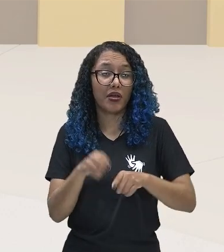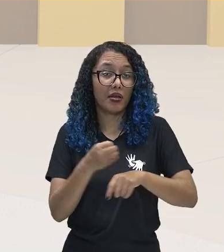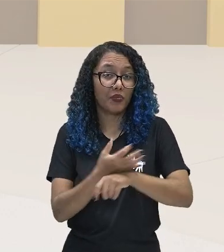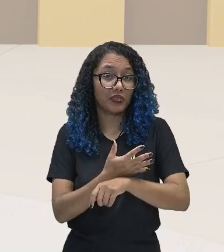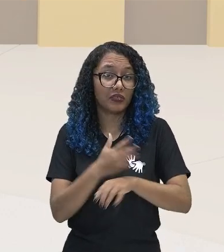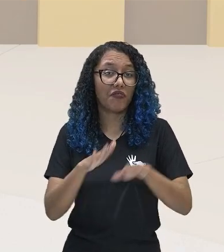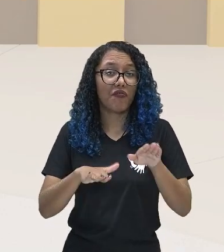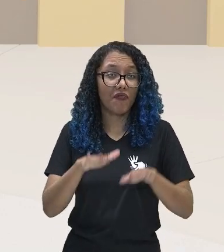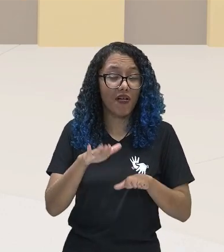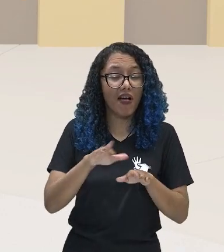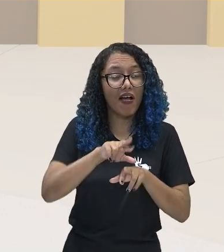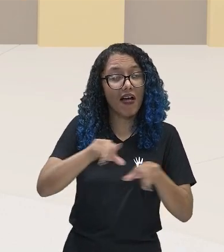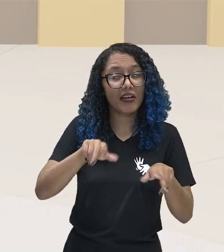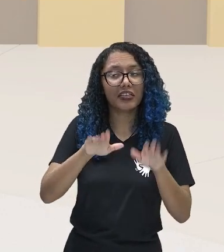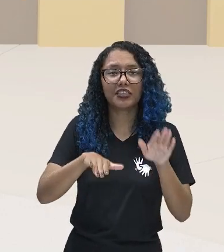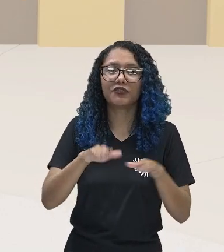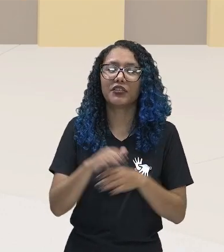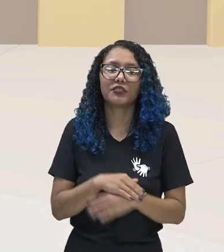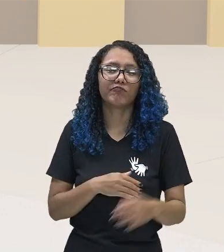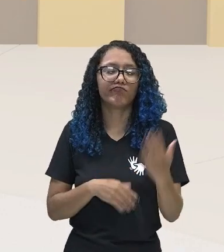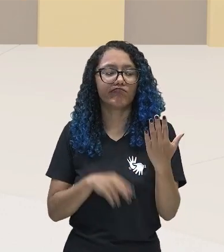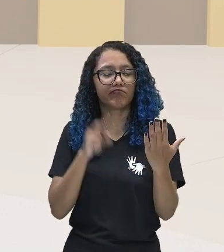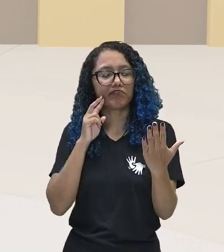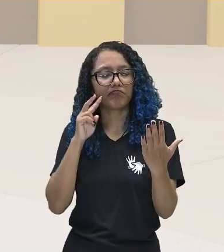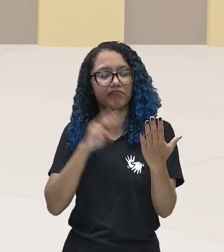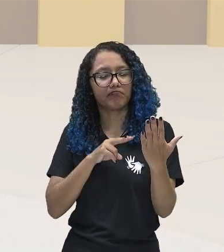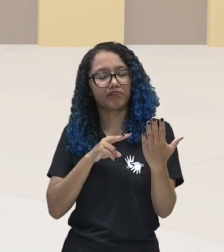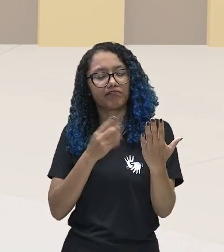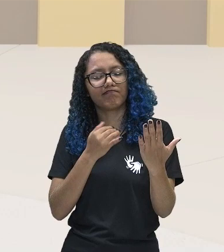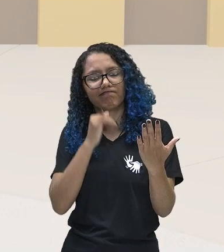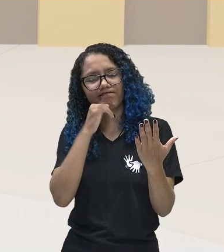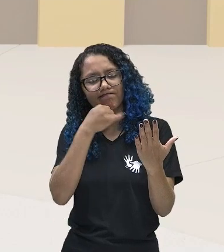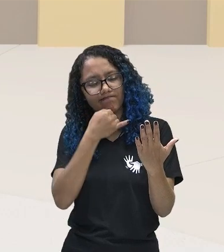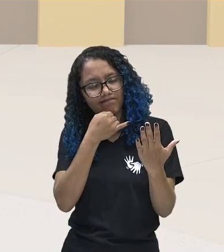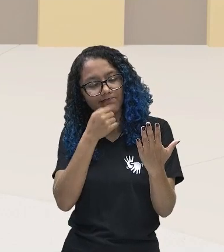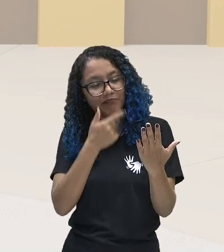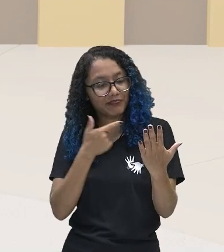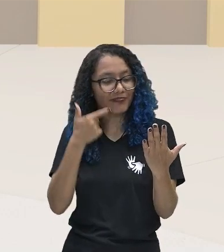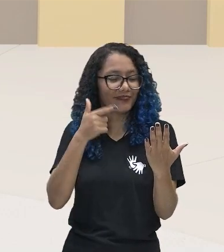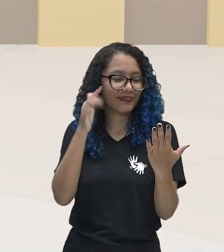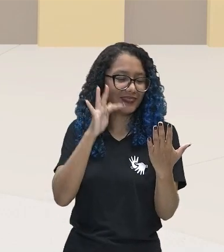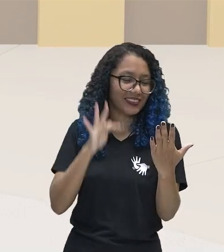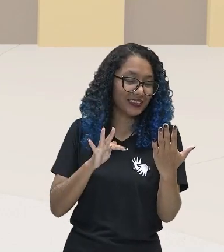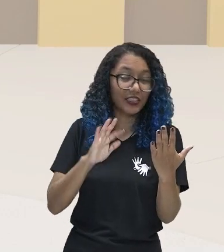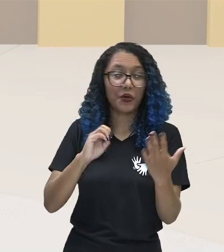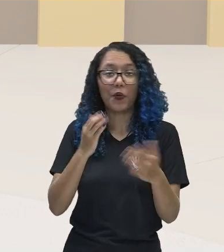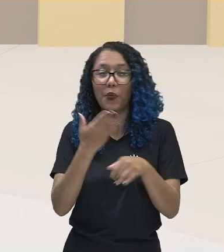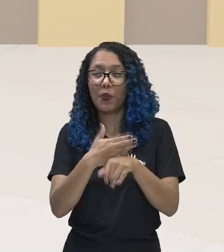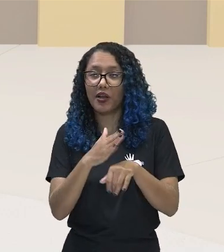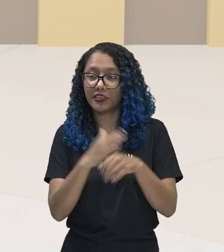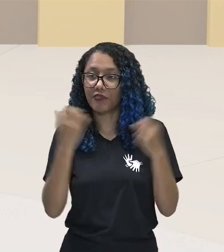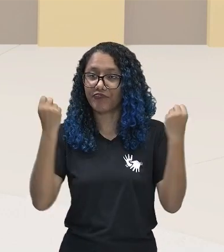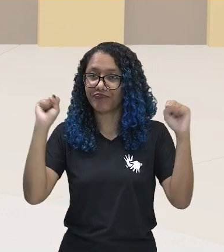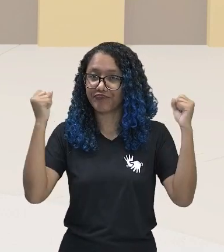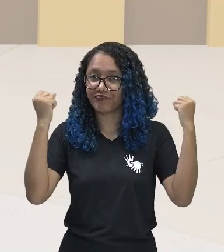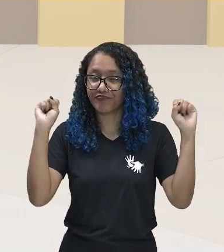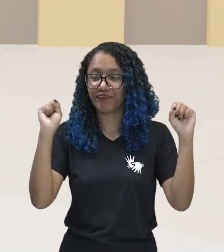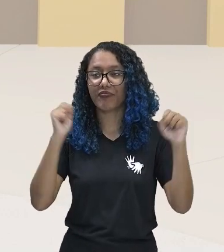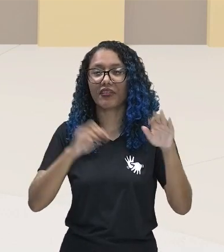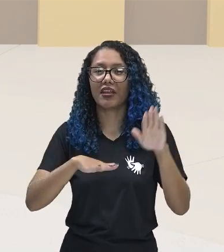momentos ela está se olhando no espelho, está triste, está feliz, ela está se exercitando, ela